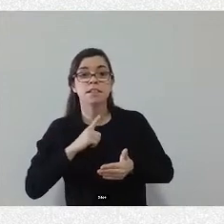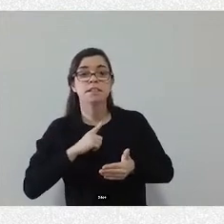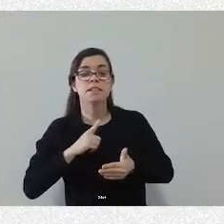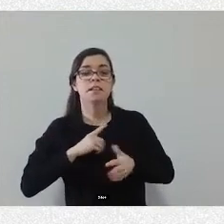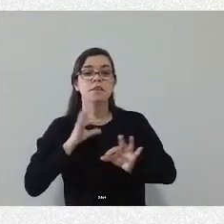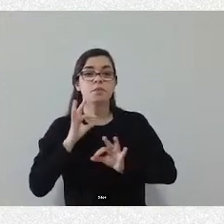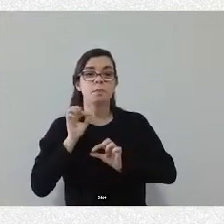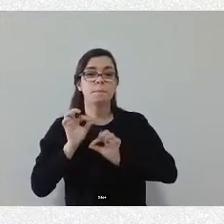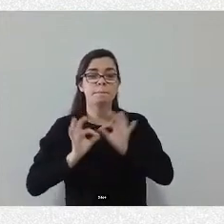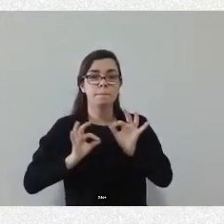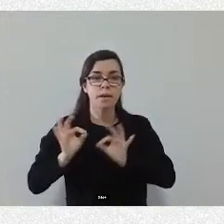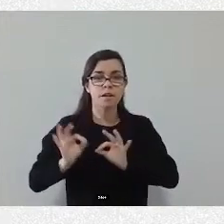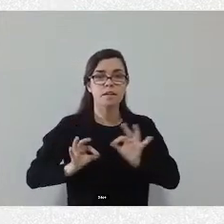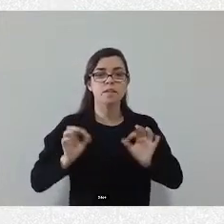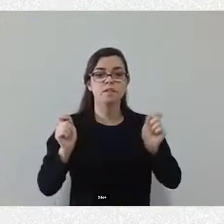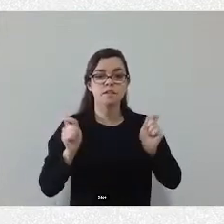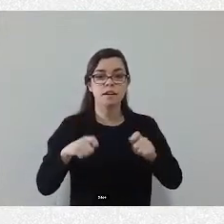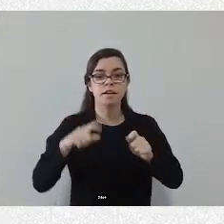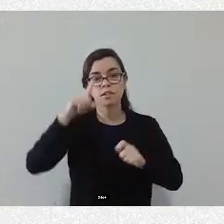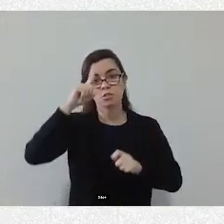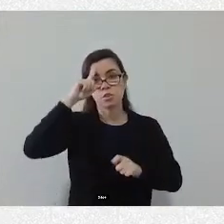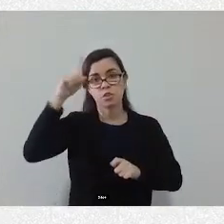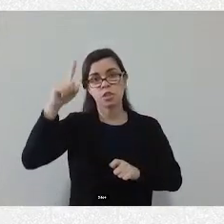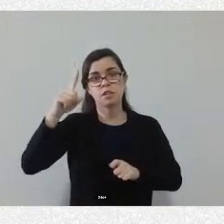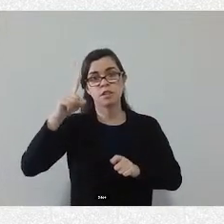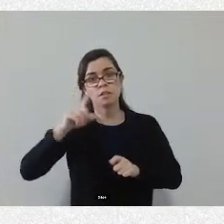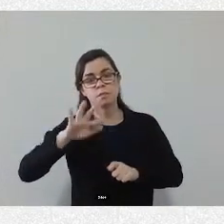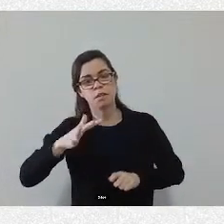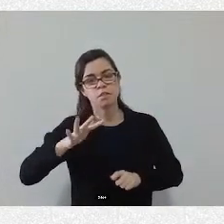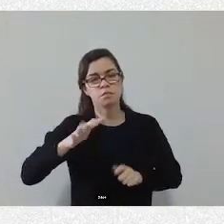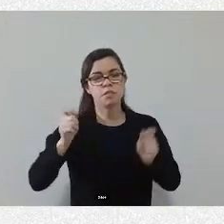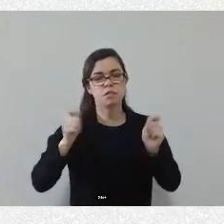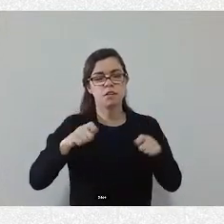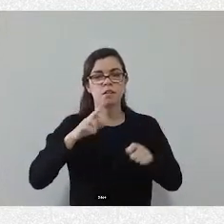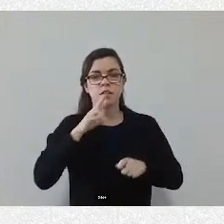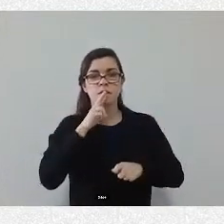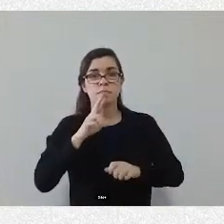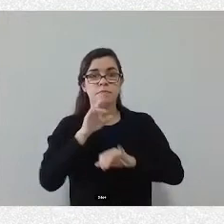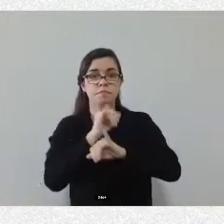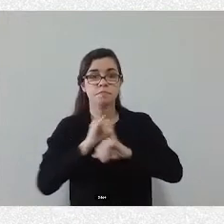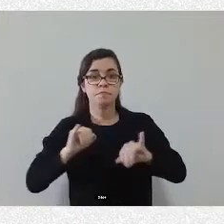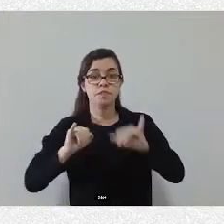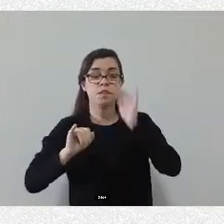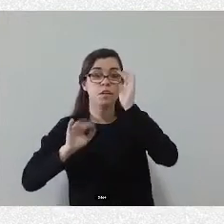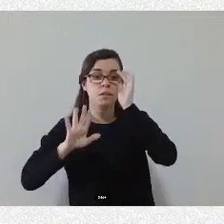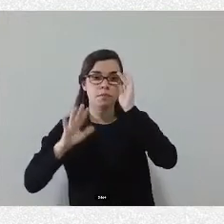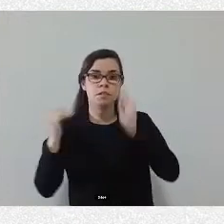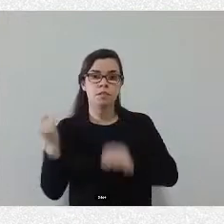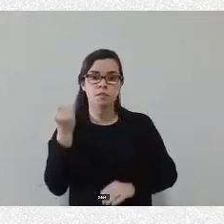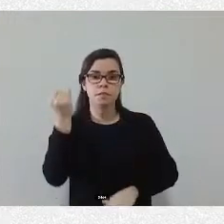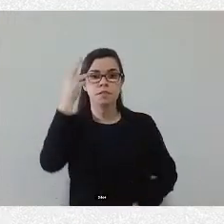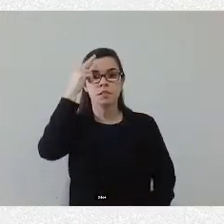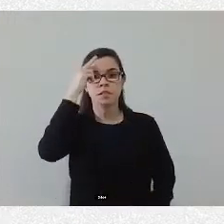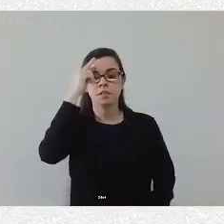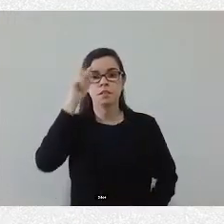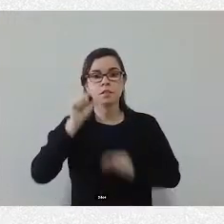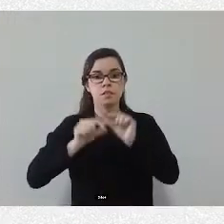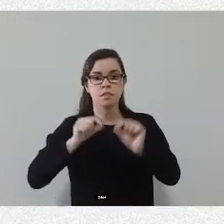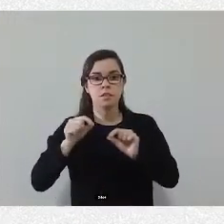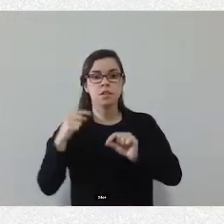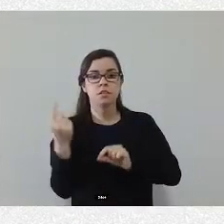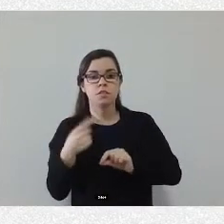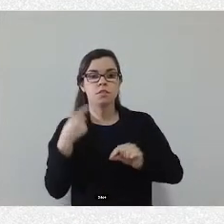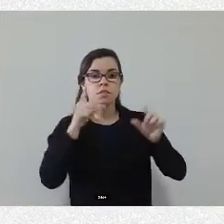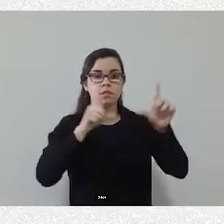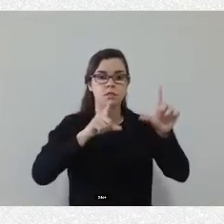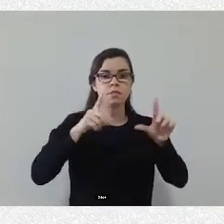divulgando datas aproximadas aí que nós podemos divulgar os resultados. Mas sempre lembrando que antes de divulgar o resultado para a mídia, faz parte